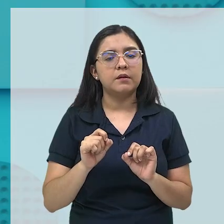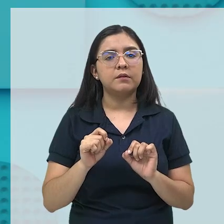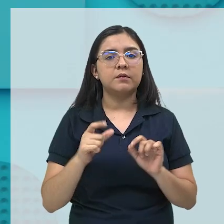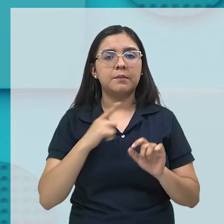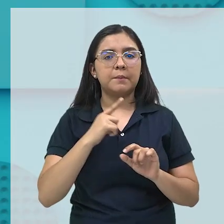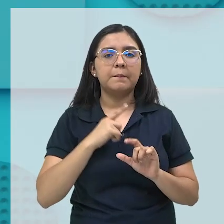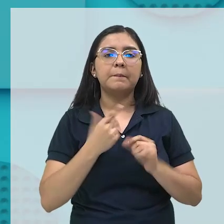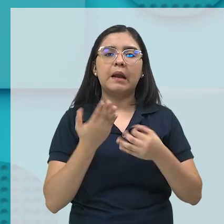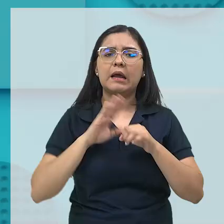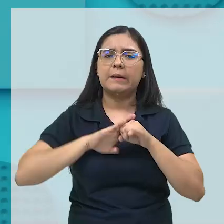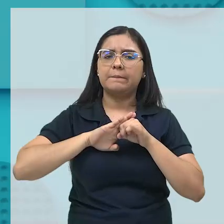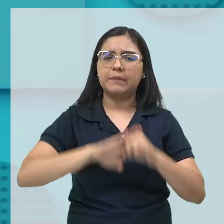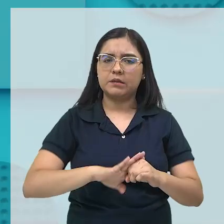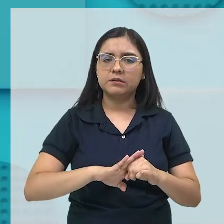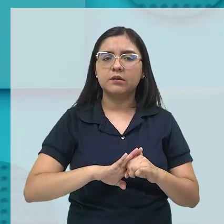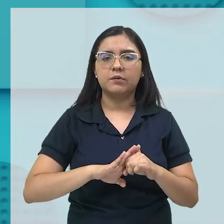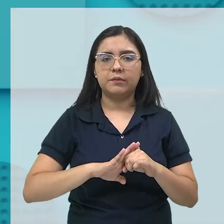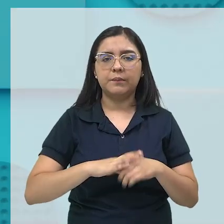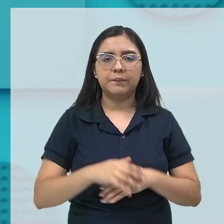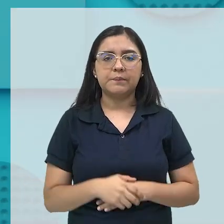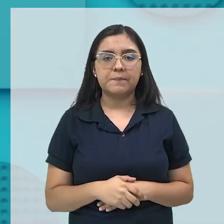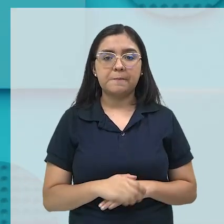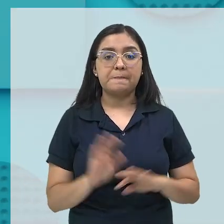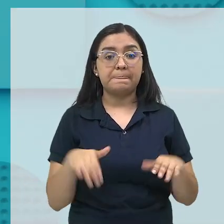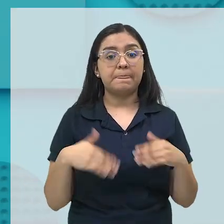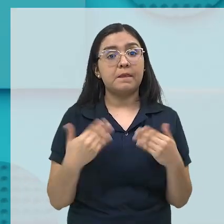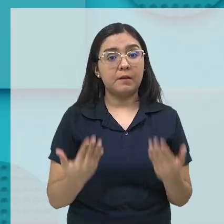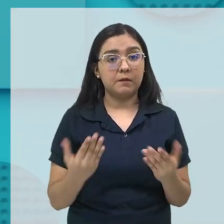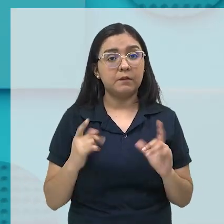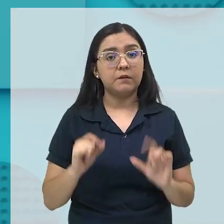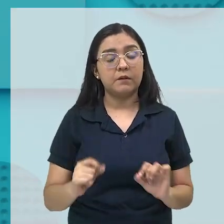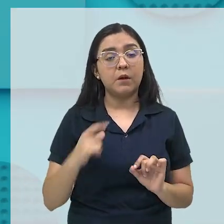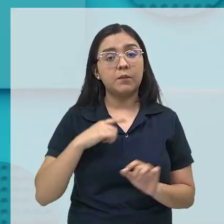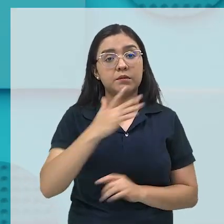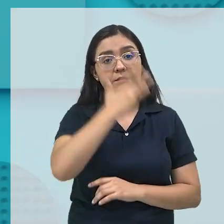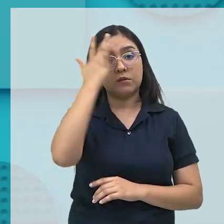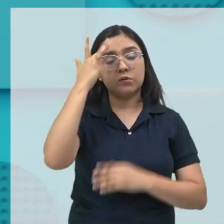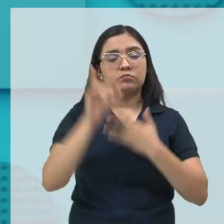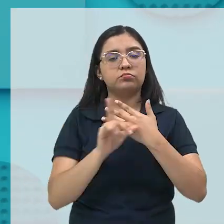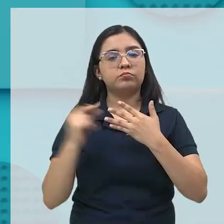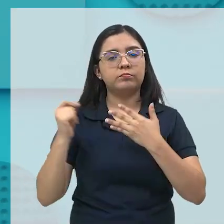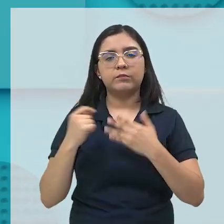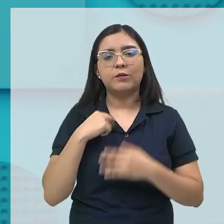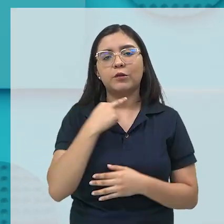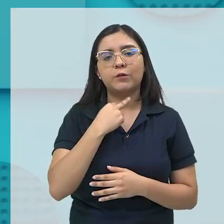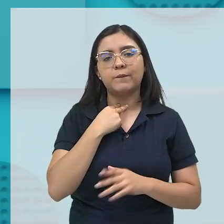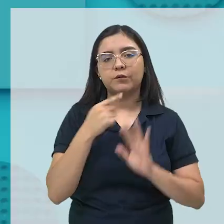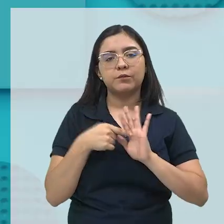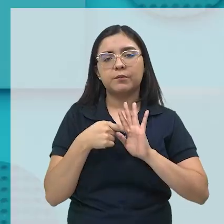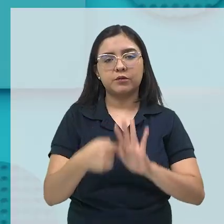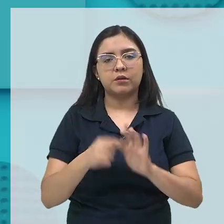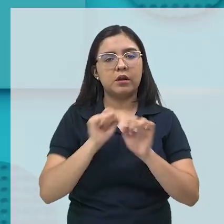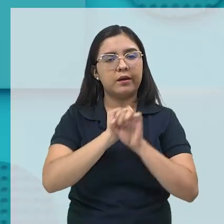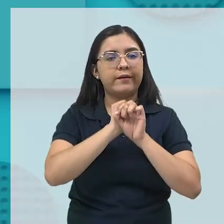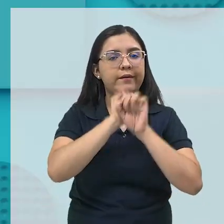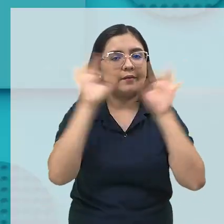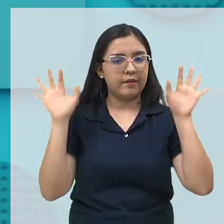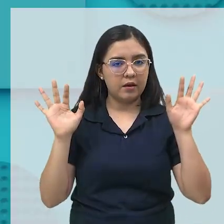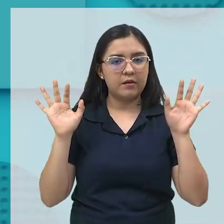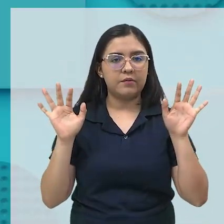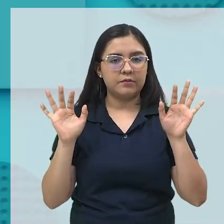né, essa repressão do que estava acontecendo. Então, os compositores, eles não podiam colocar essas mensagens de uma